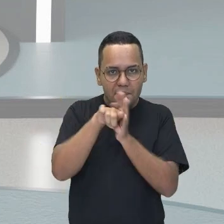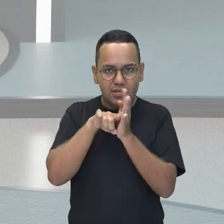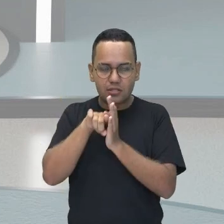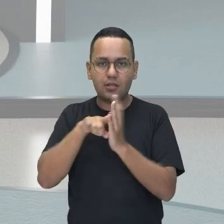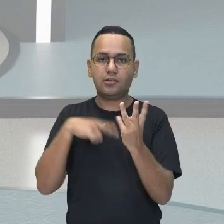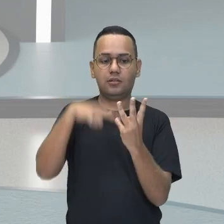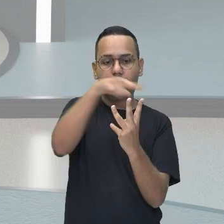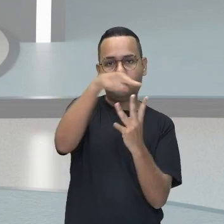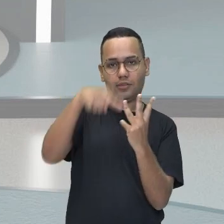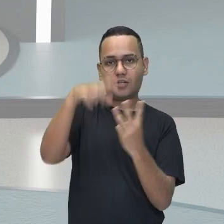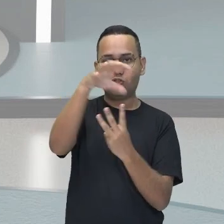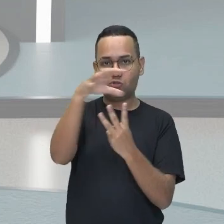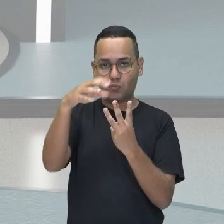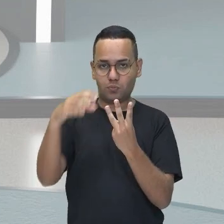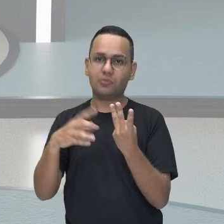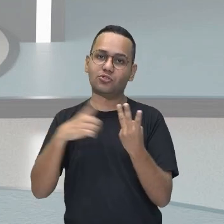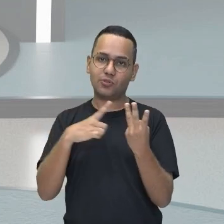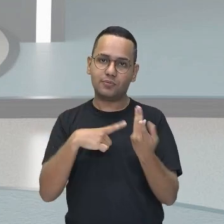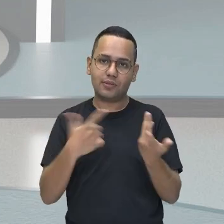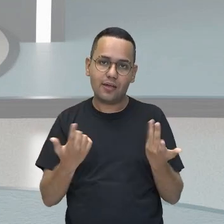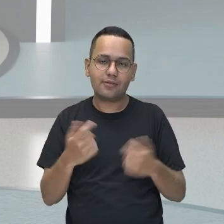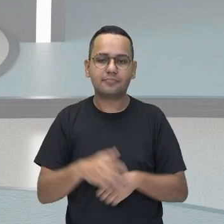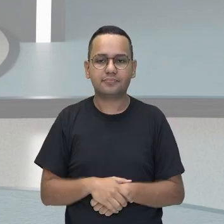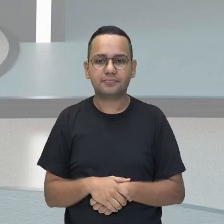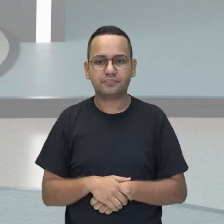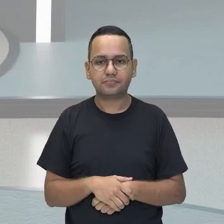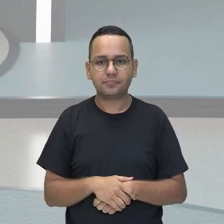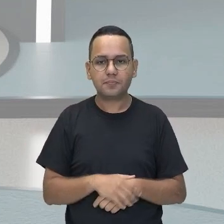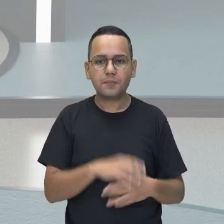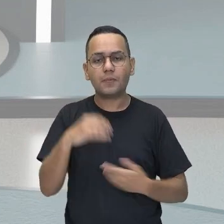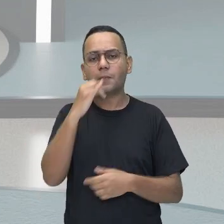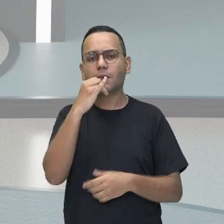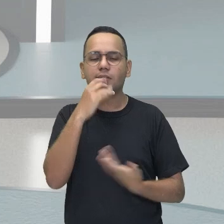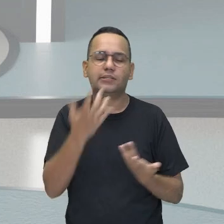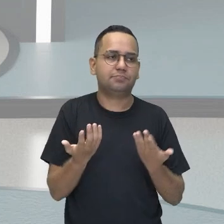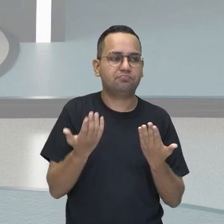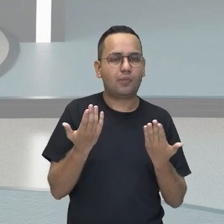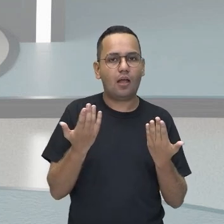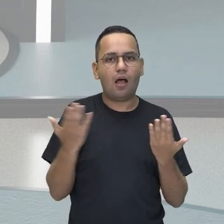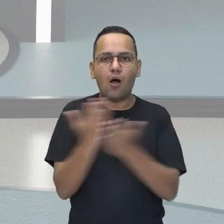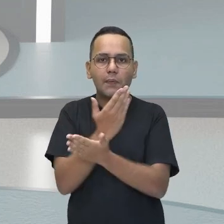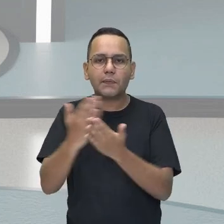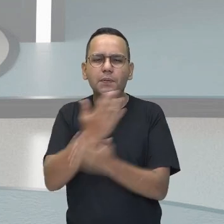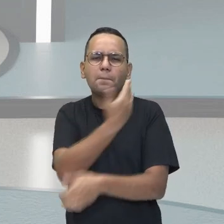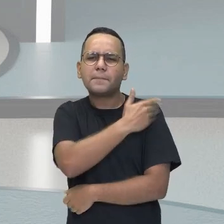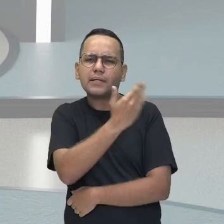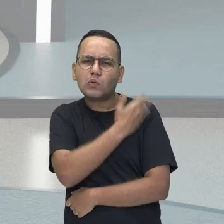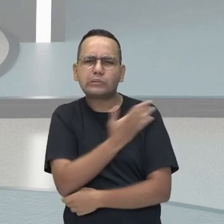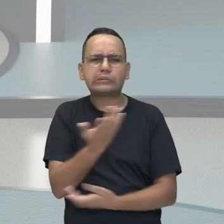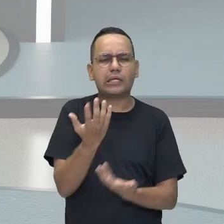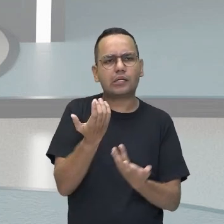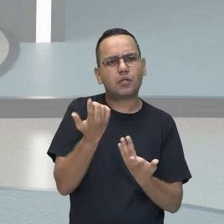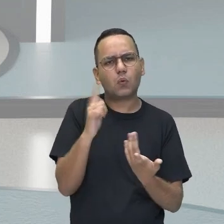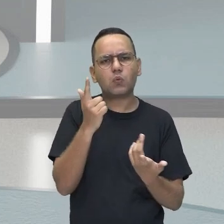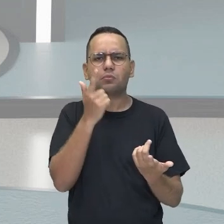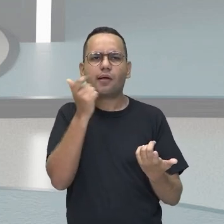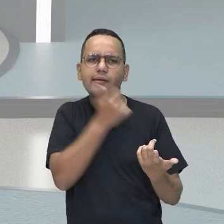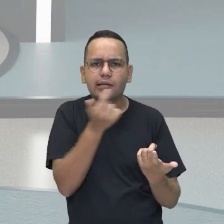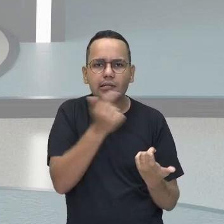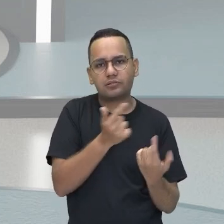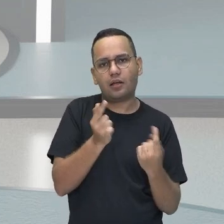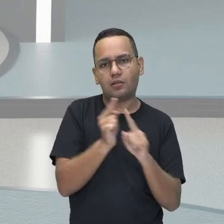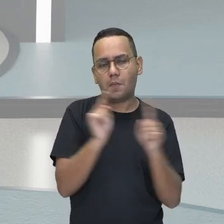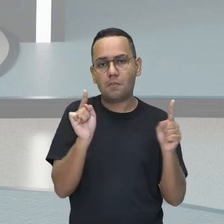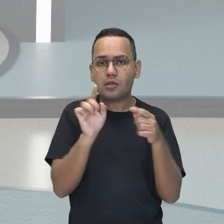os estereótipos criados, né, aquelas expressões que geralmente as pessoas usam, alguns acham engraçado, mas não é, estão